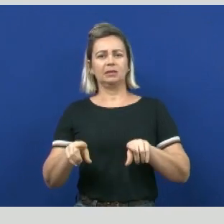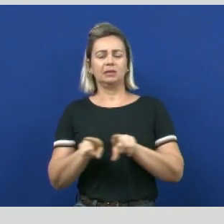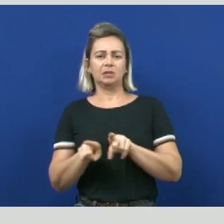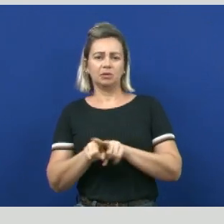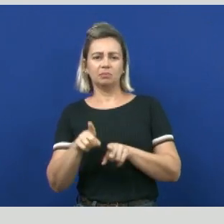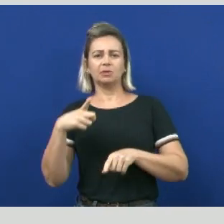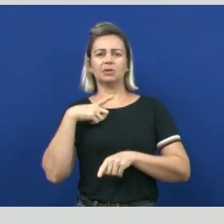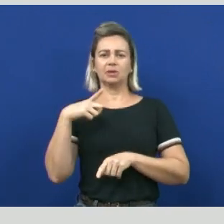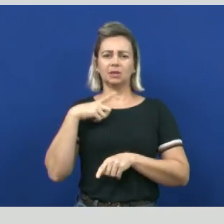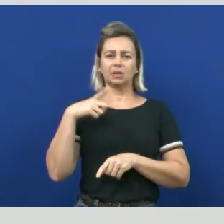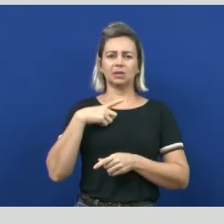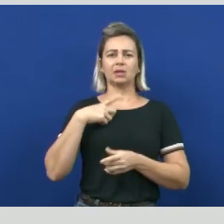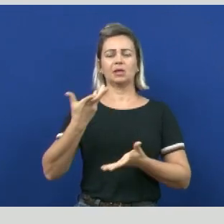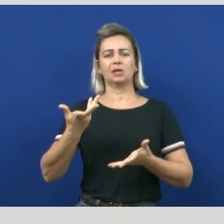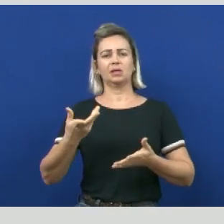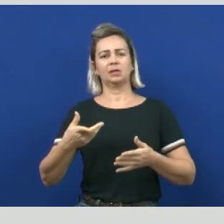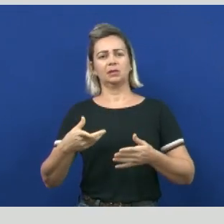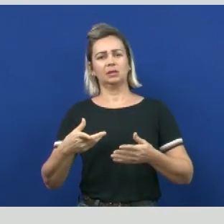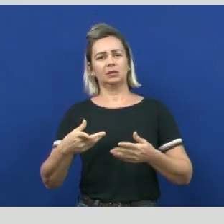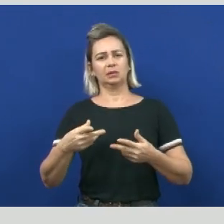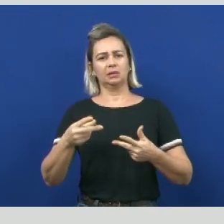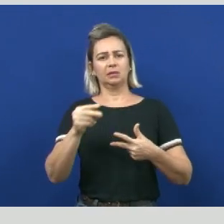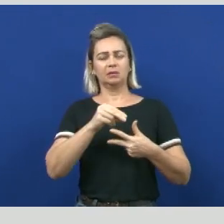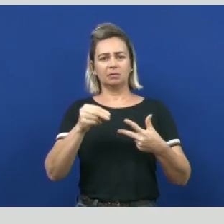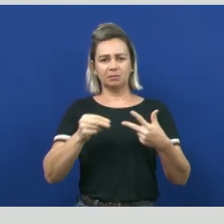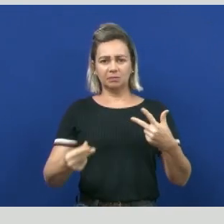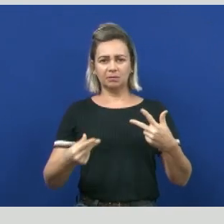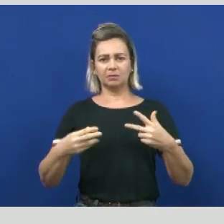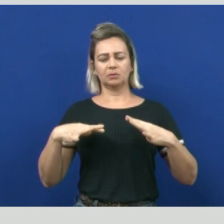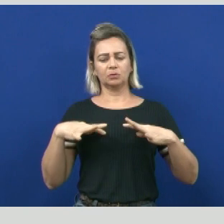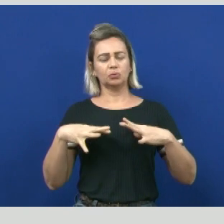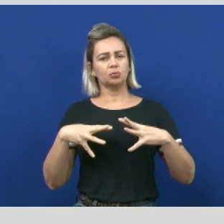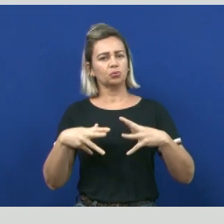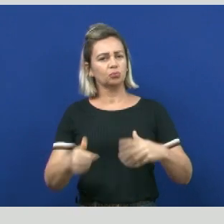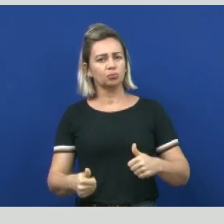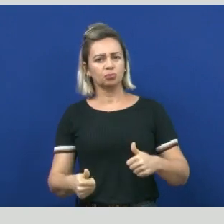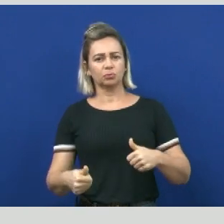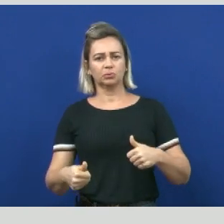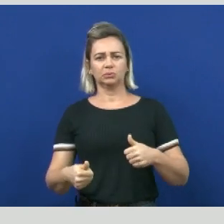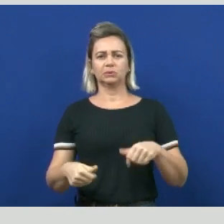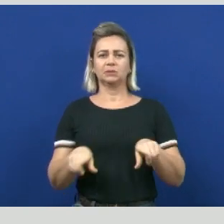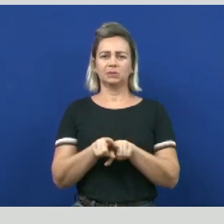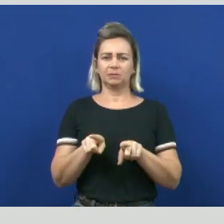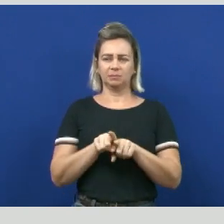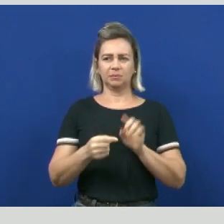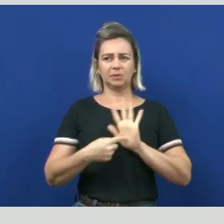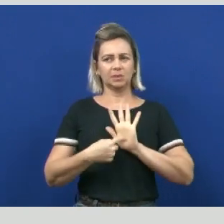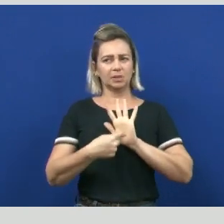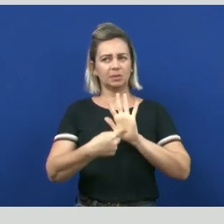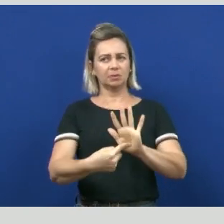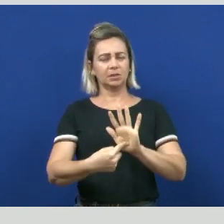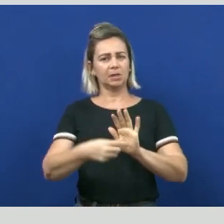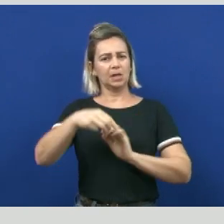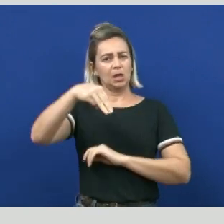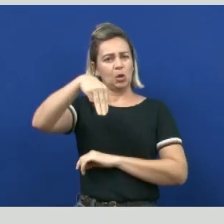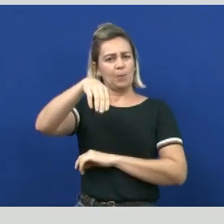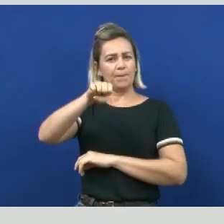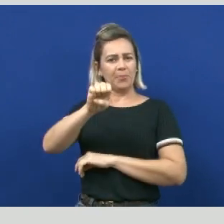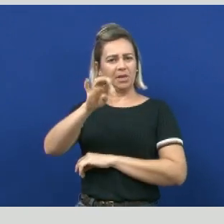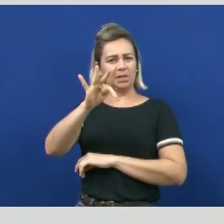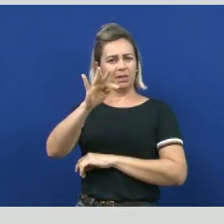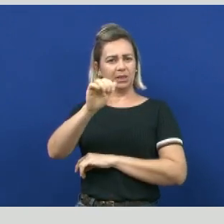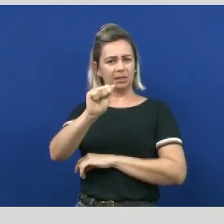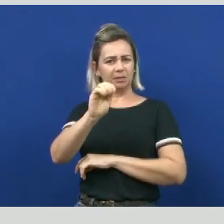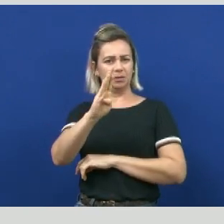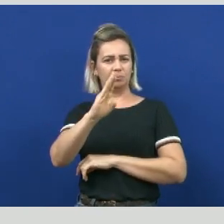tranquilo? Se não for feito de célula, não é considerado um ser vivo. Ele apresenta o metabolismo também, né? O metabolismo